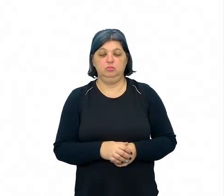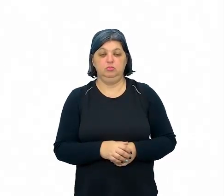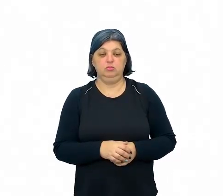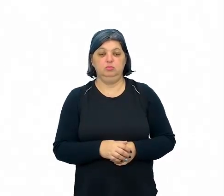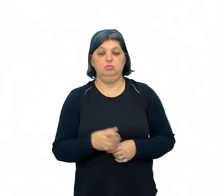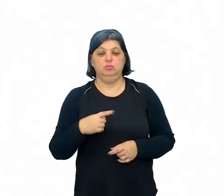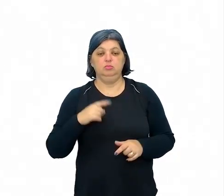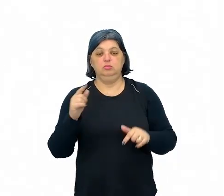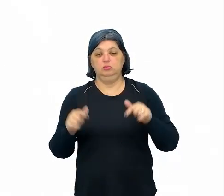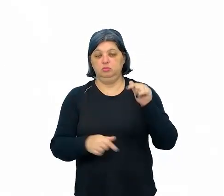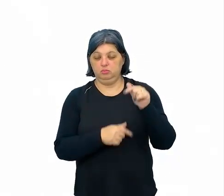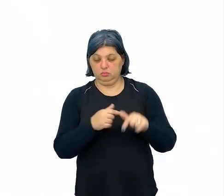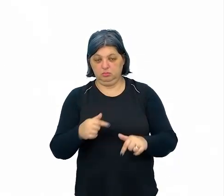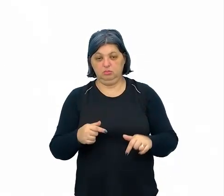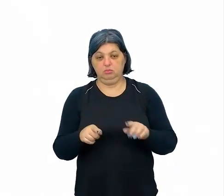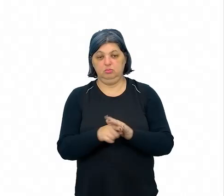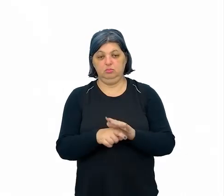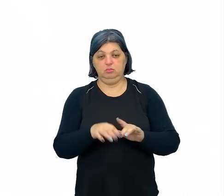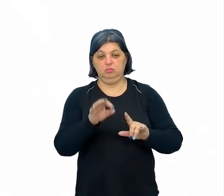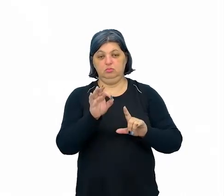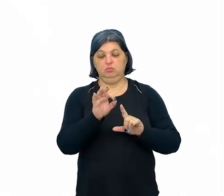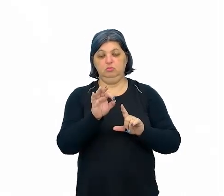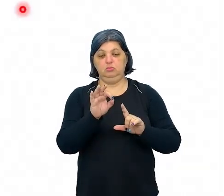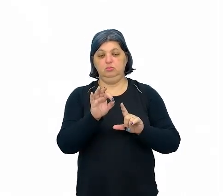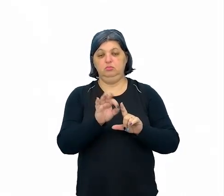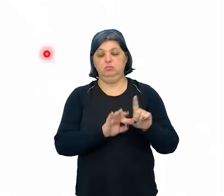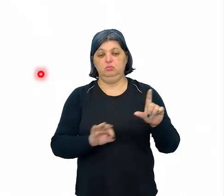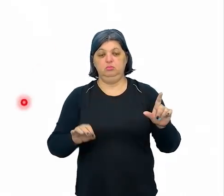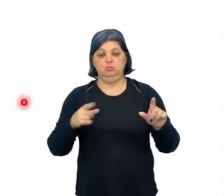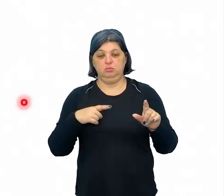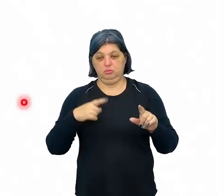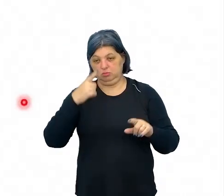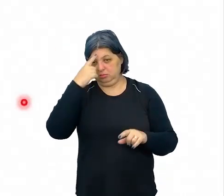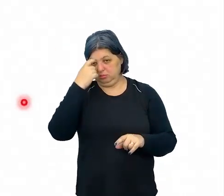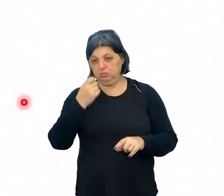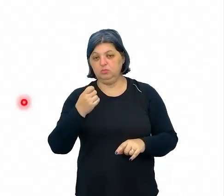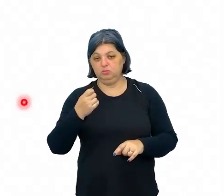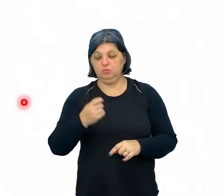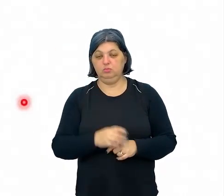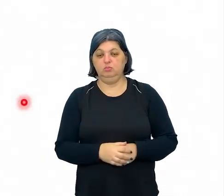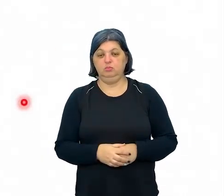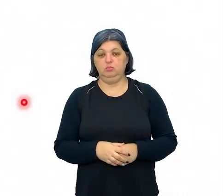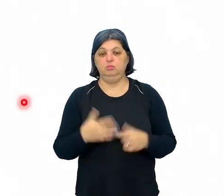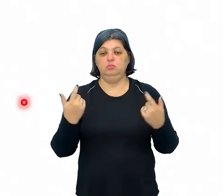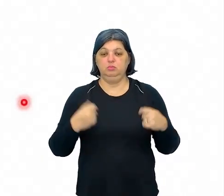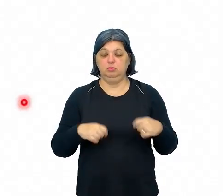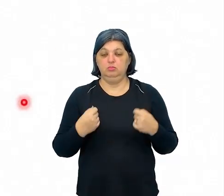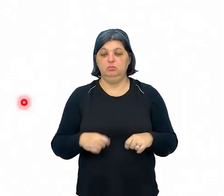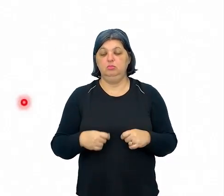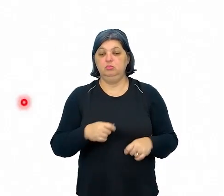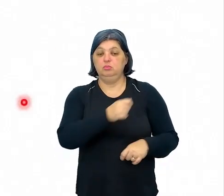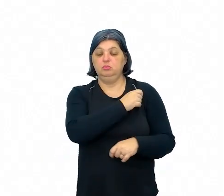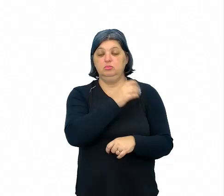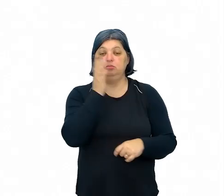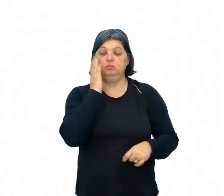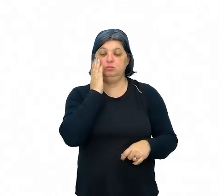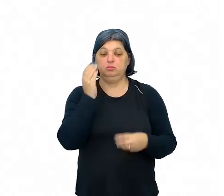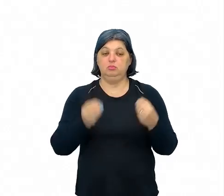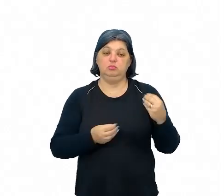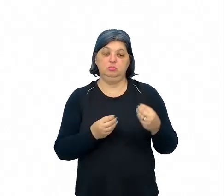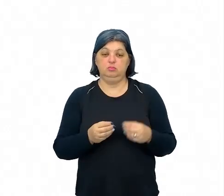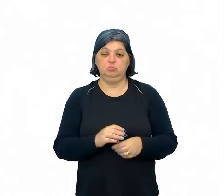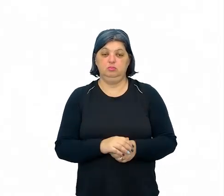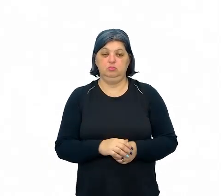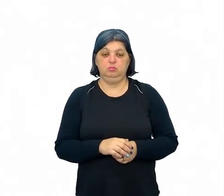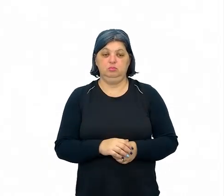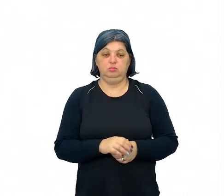trabalhar com os nossos estudantes o plano cartesiano, ele tem que ter a ideia, né? O estudante precisa ter a ideia aí do plano